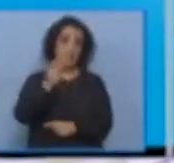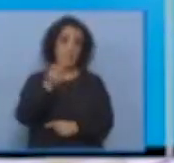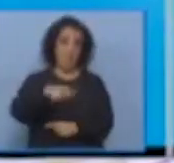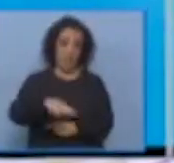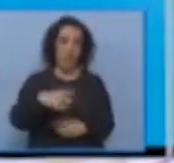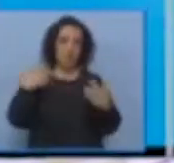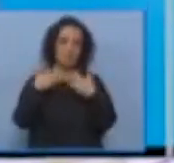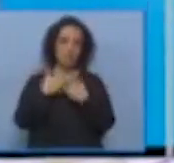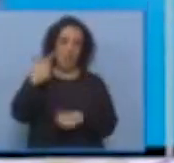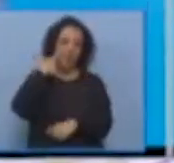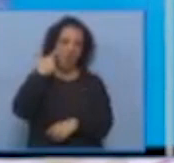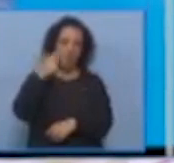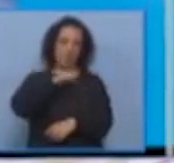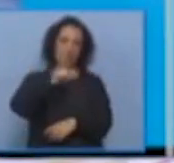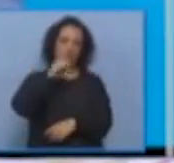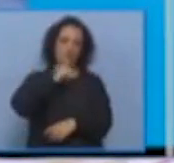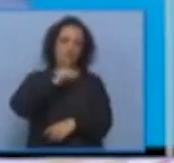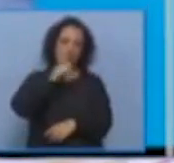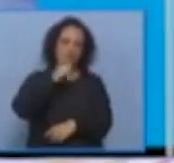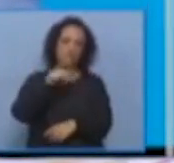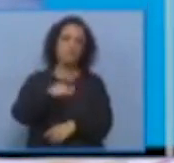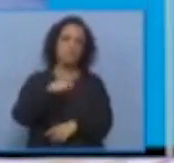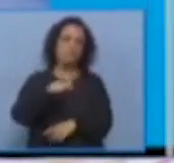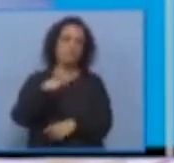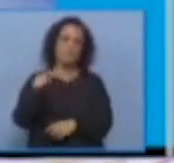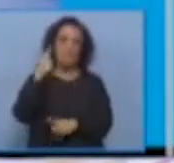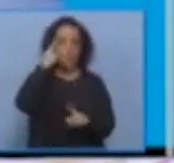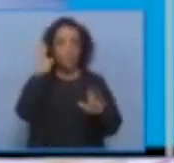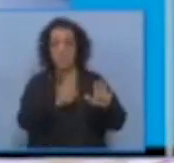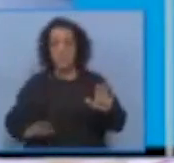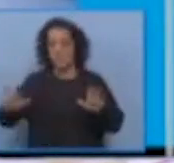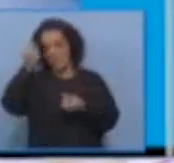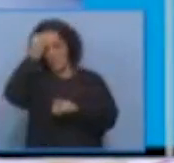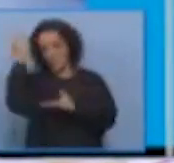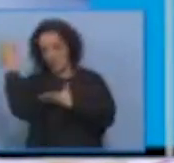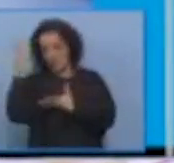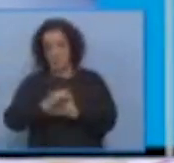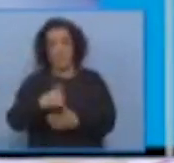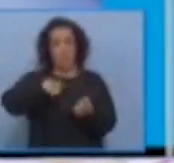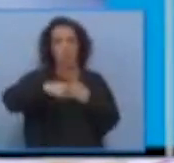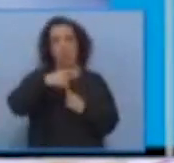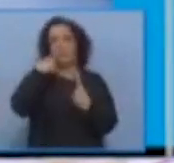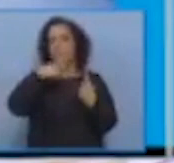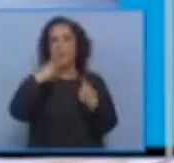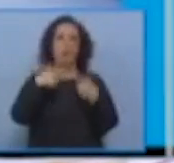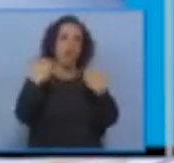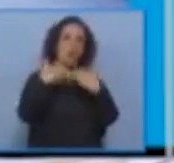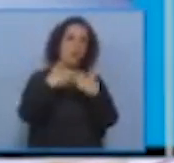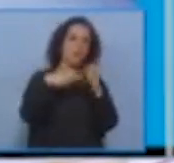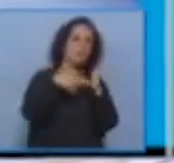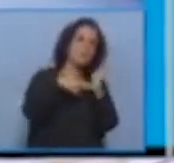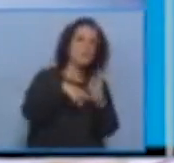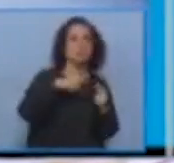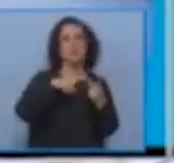ferozes, daquelas com mais vítimas e daquelas mais esquecidas pelo Ocidente. Ou seja, nós falamos de muitas guerras, falamos da guerra da